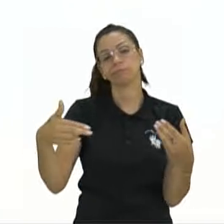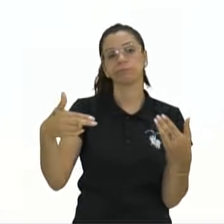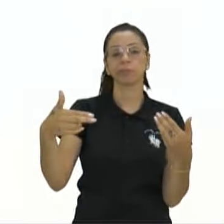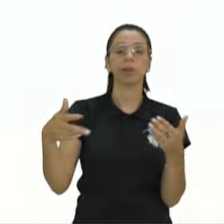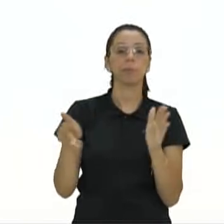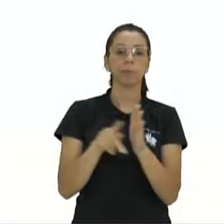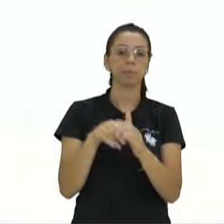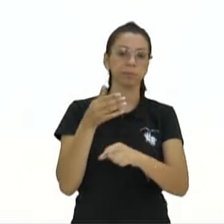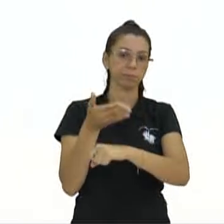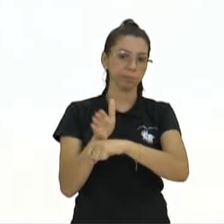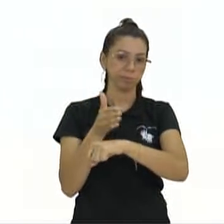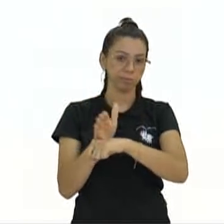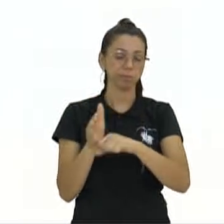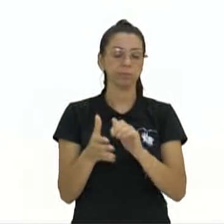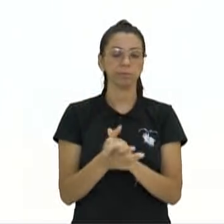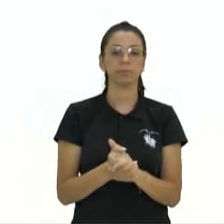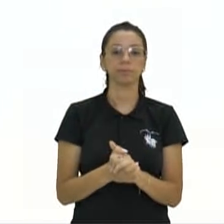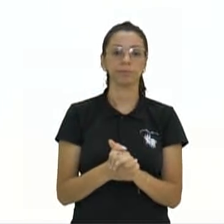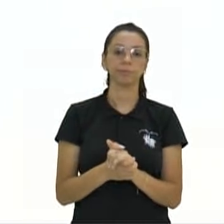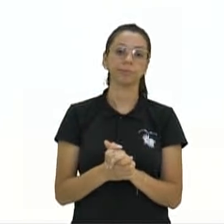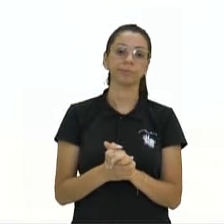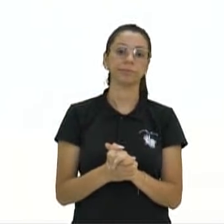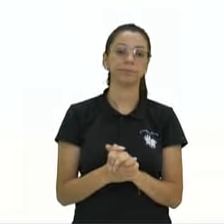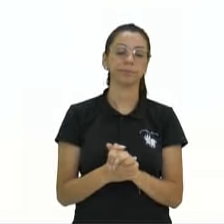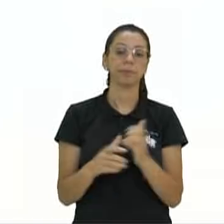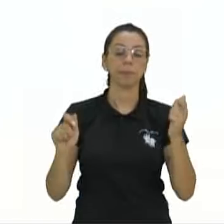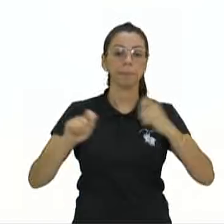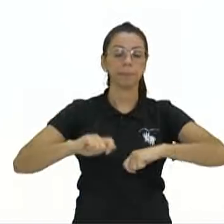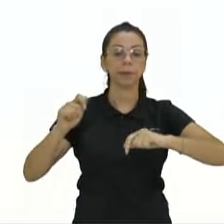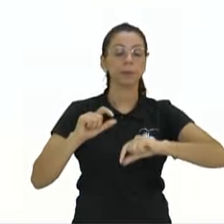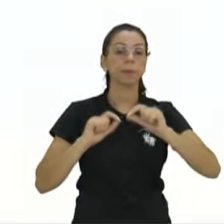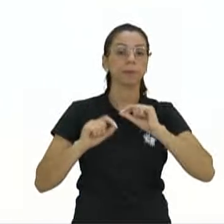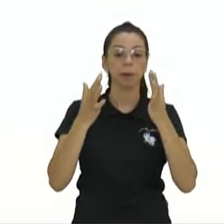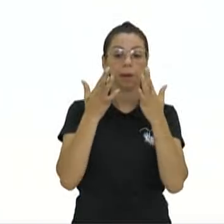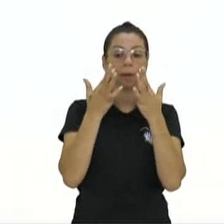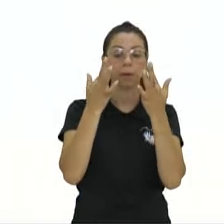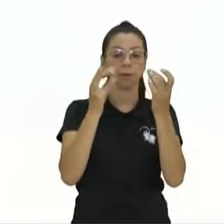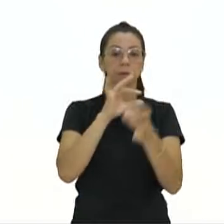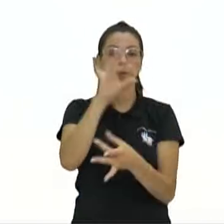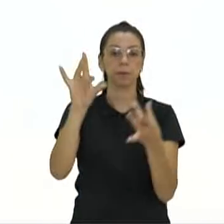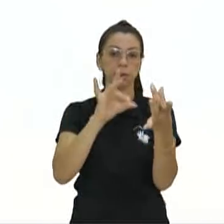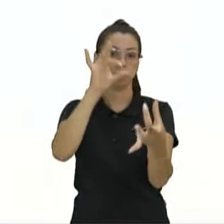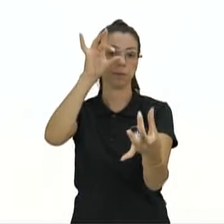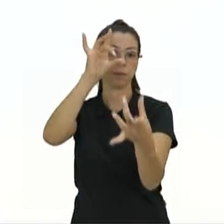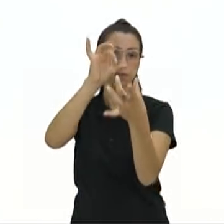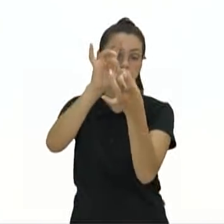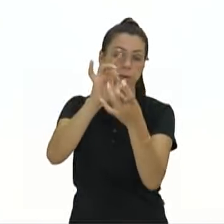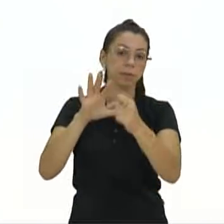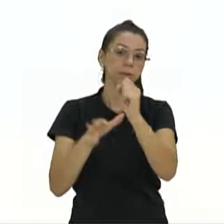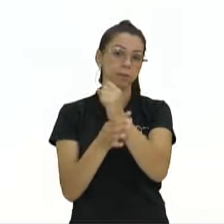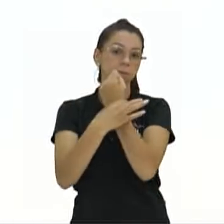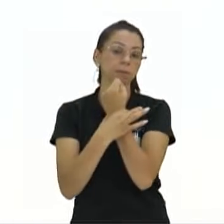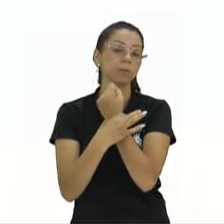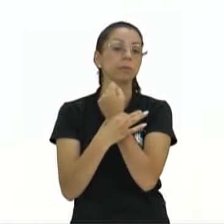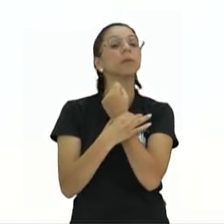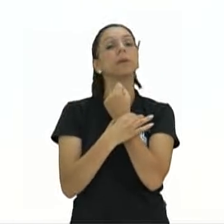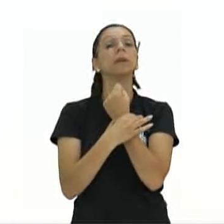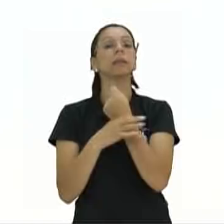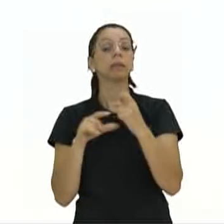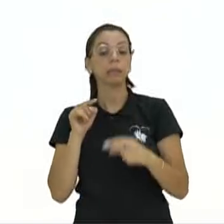na prática. Os praticantes devem dispensar uma atenção especial aos procedimentos de segurança e